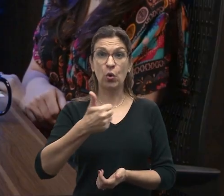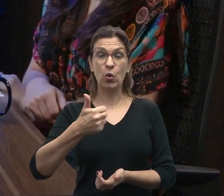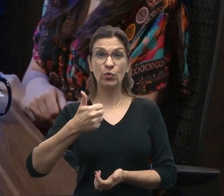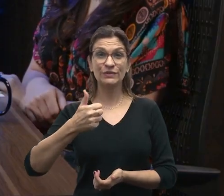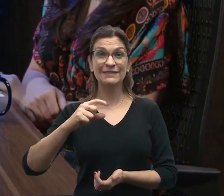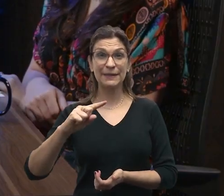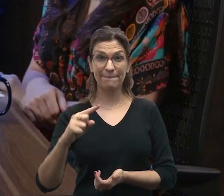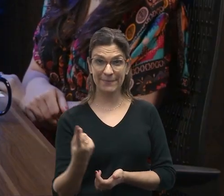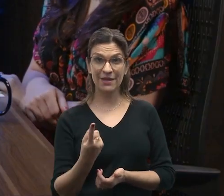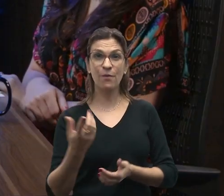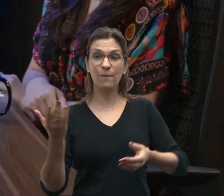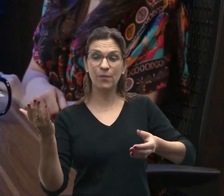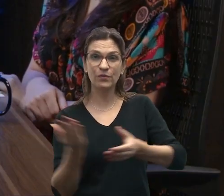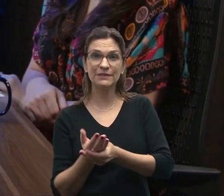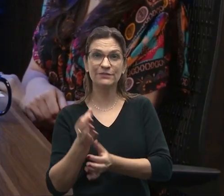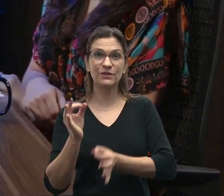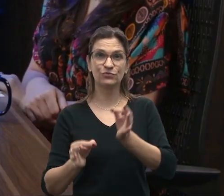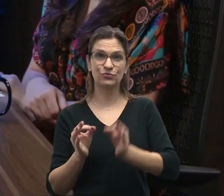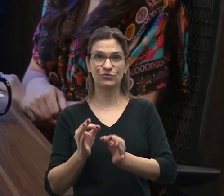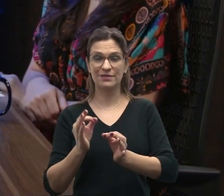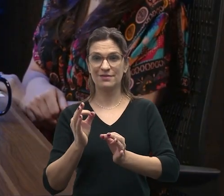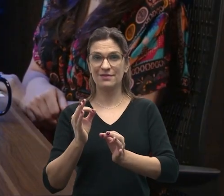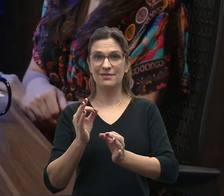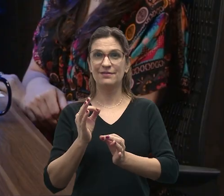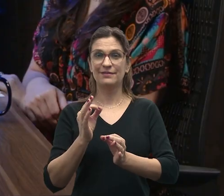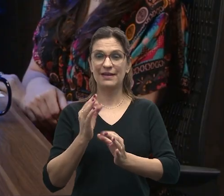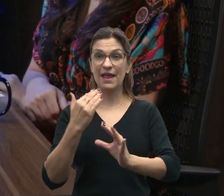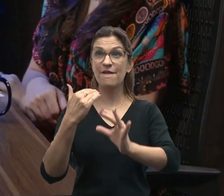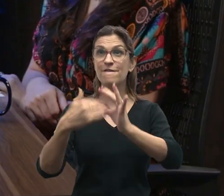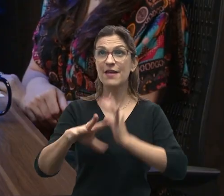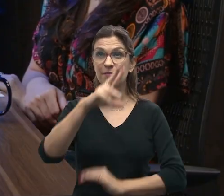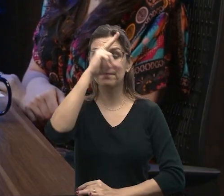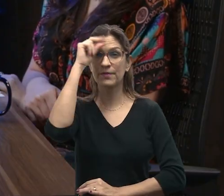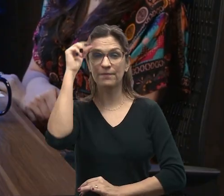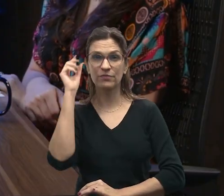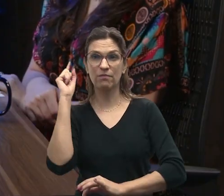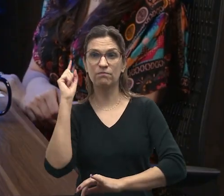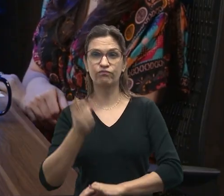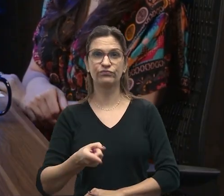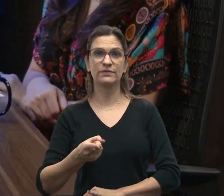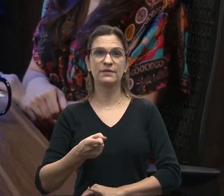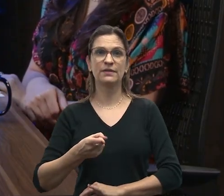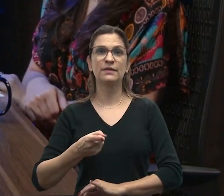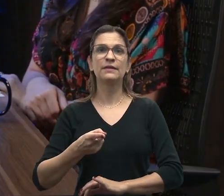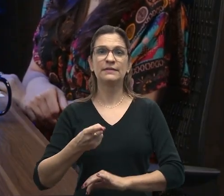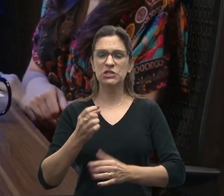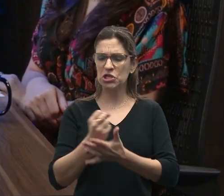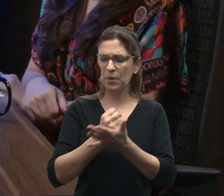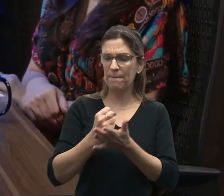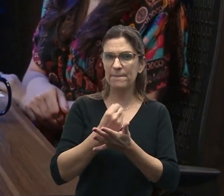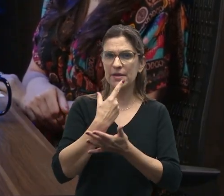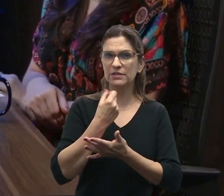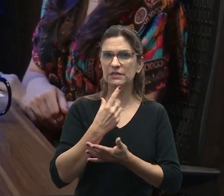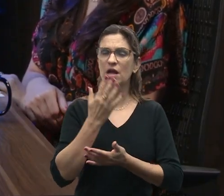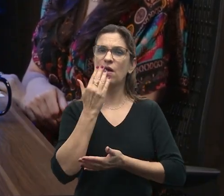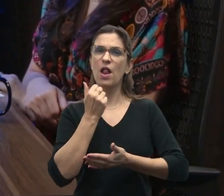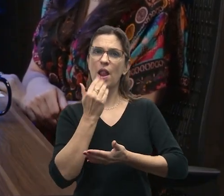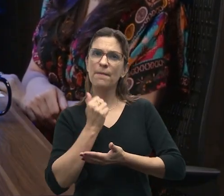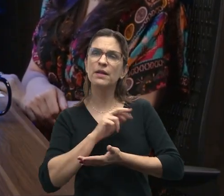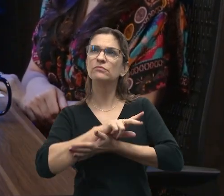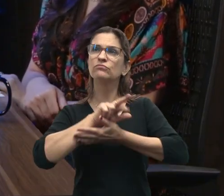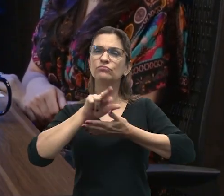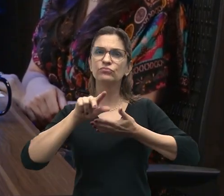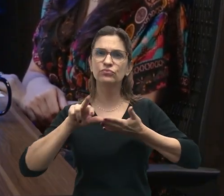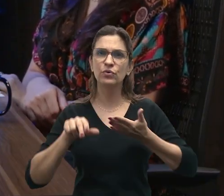que foram determinadas para a prefeitura o atendimento em alguma medida de medicamentos, de alimentação, de